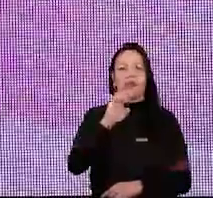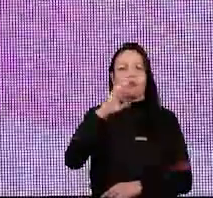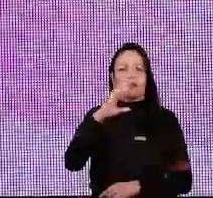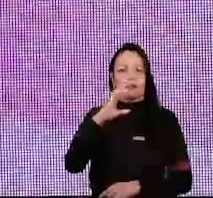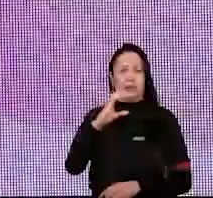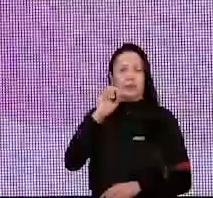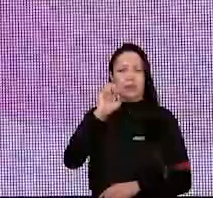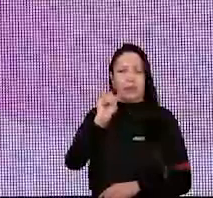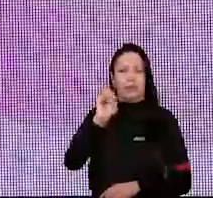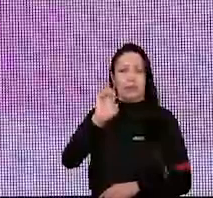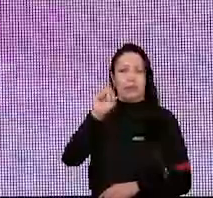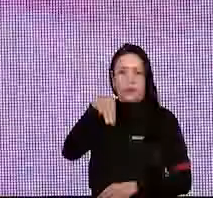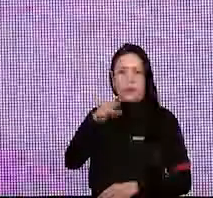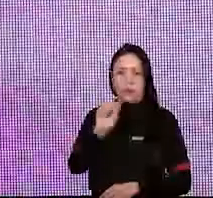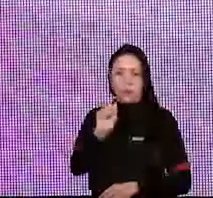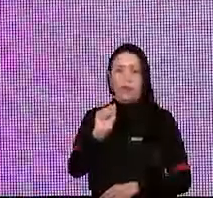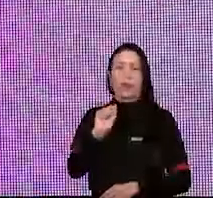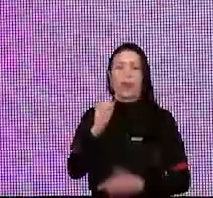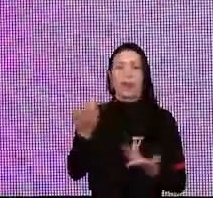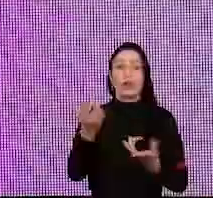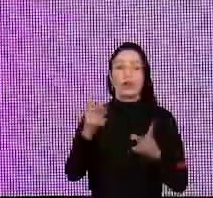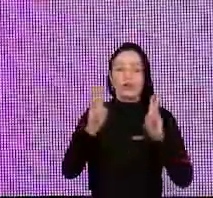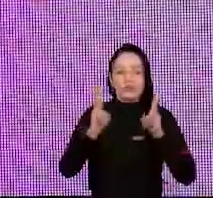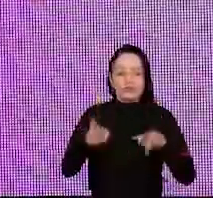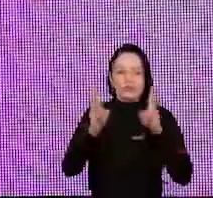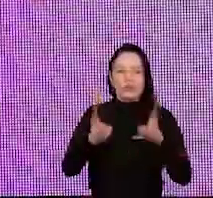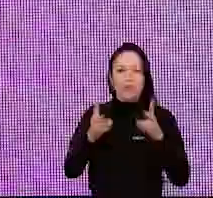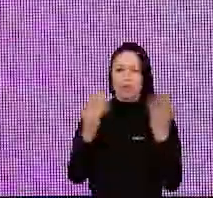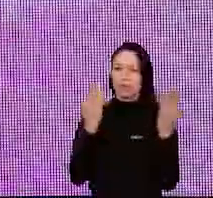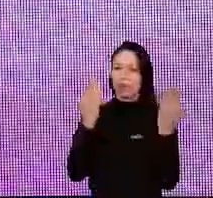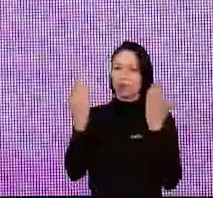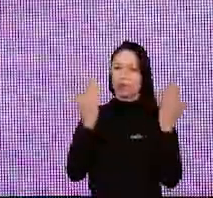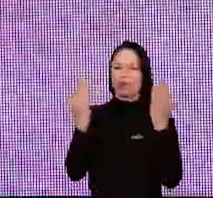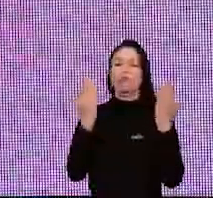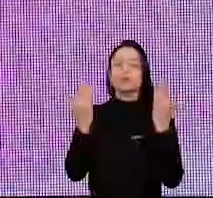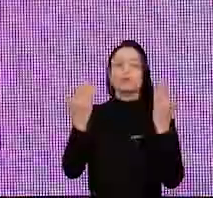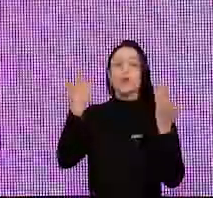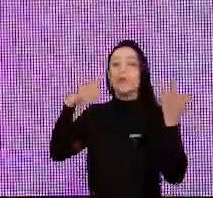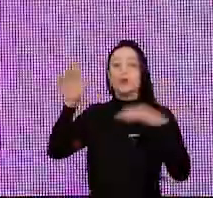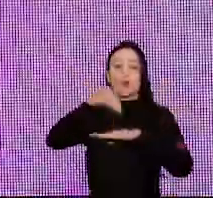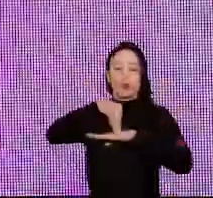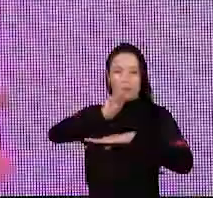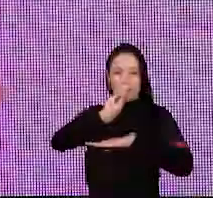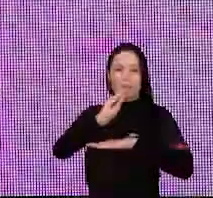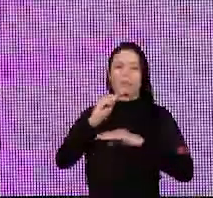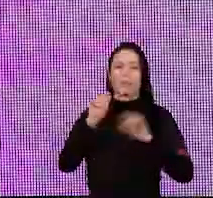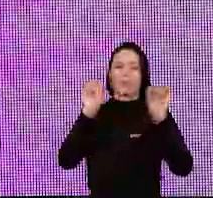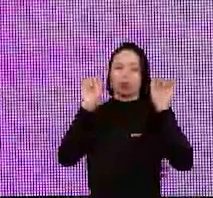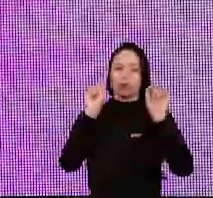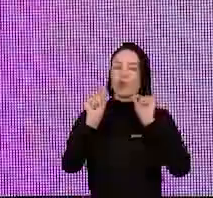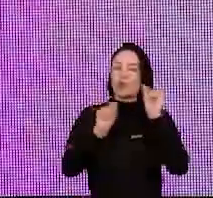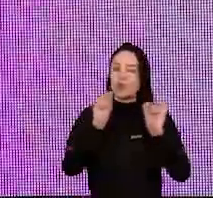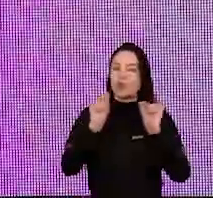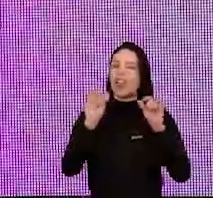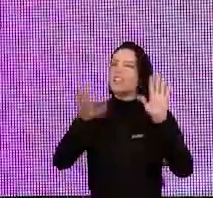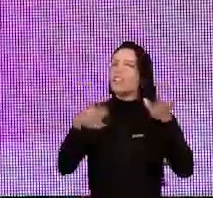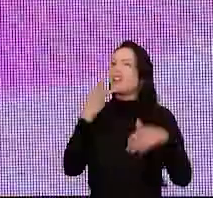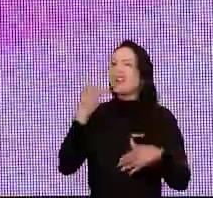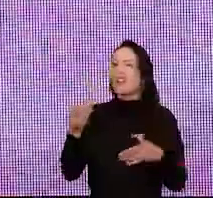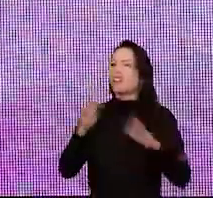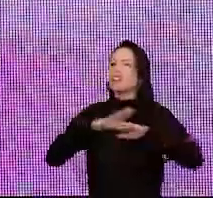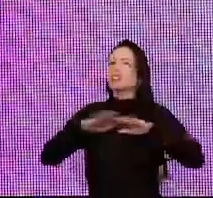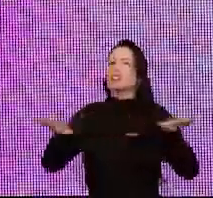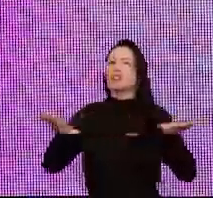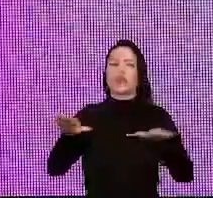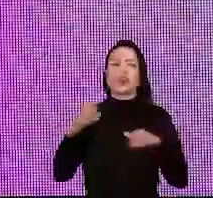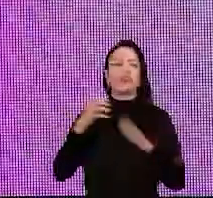for crônica, e existe uma dúvida do que é crônico, mas aí seria uma outra grande indicação do procedimento, porque muitas vezes a gente fala, é só uma